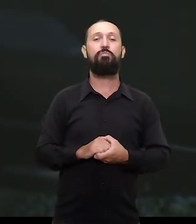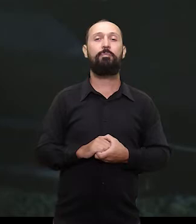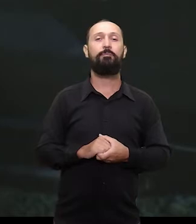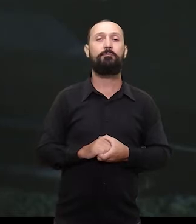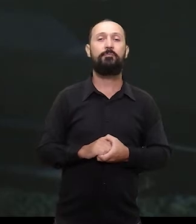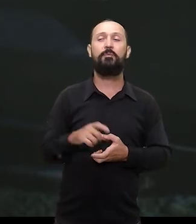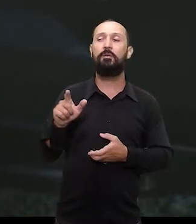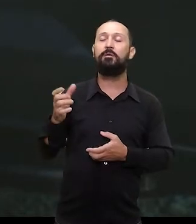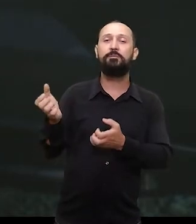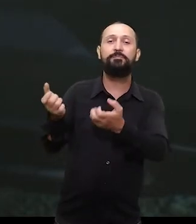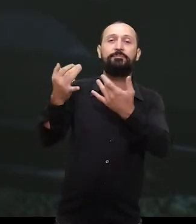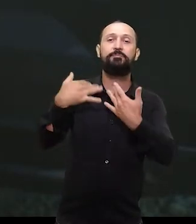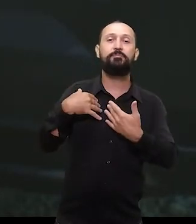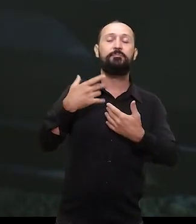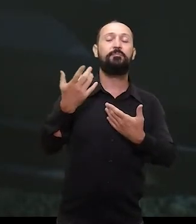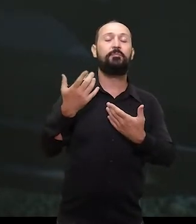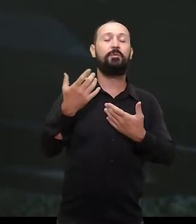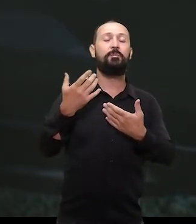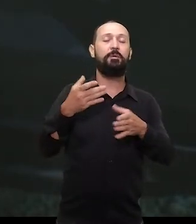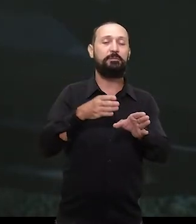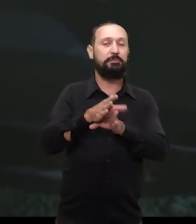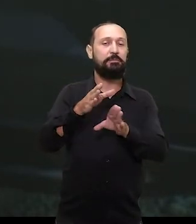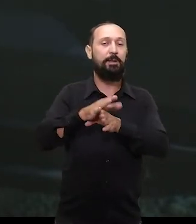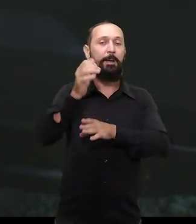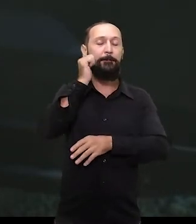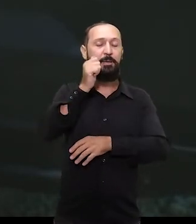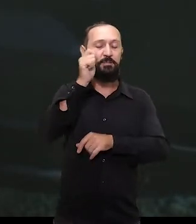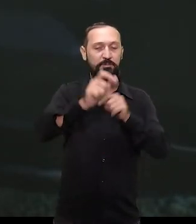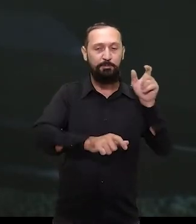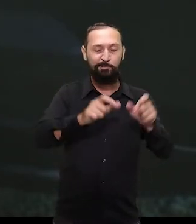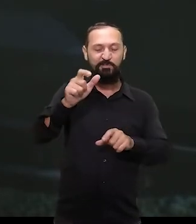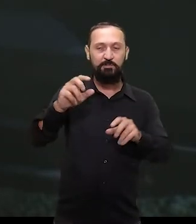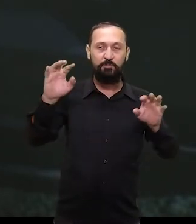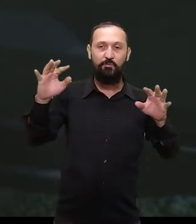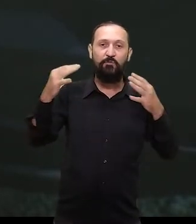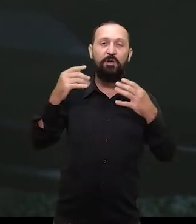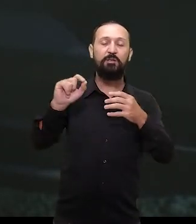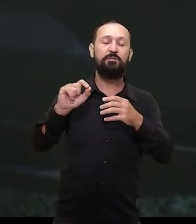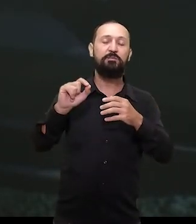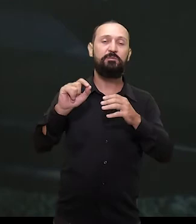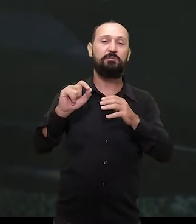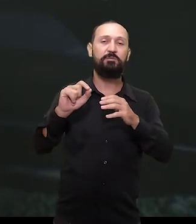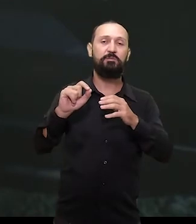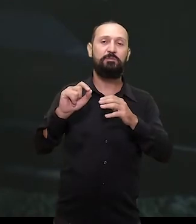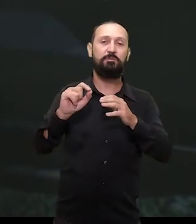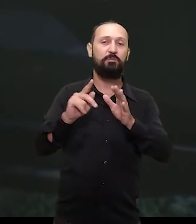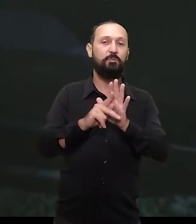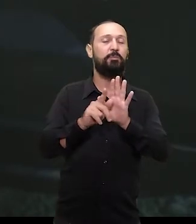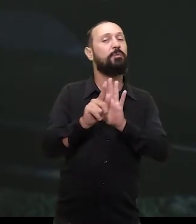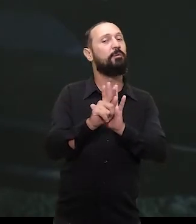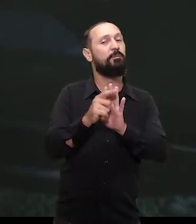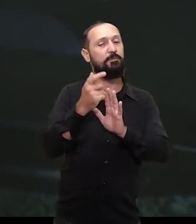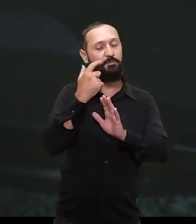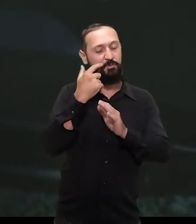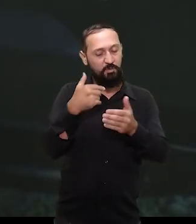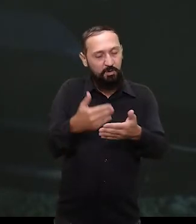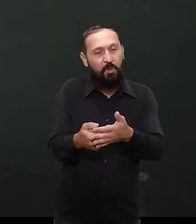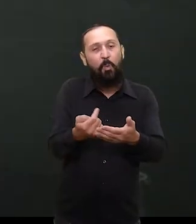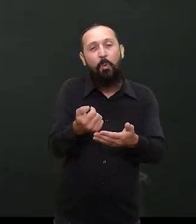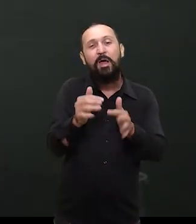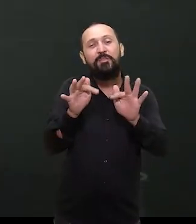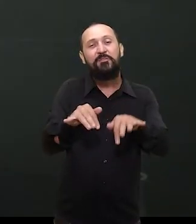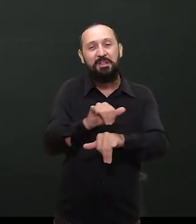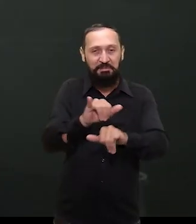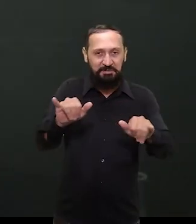doutor eu queria que a senhora deixasse um recado para todas as a questão assistindo um programa que nós estamos quase no final do